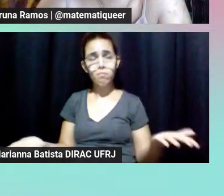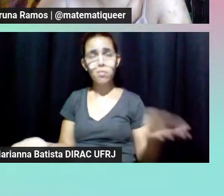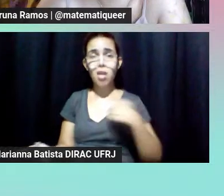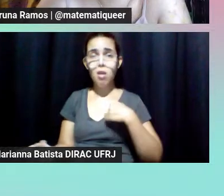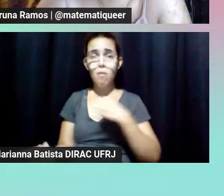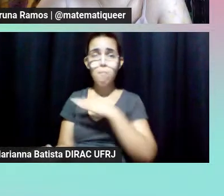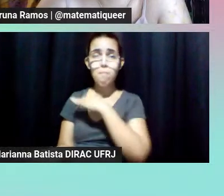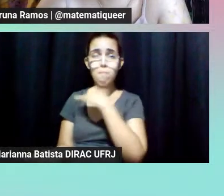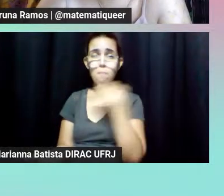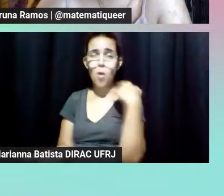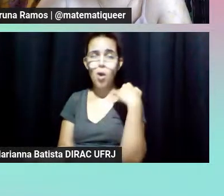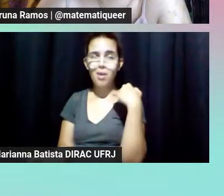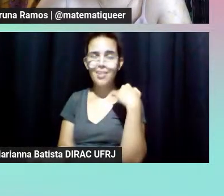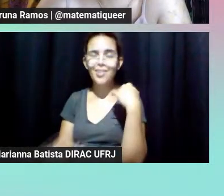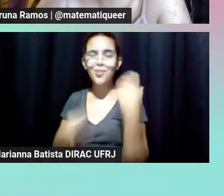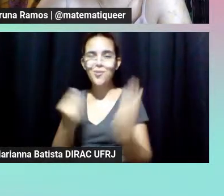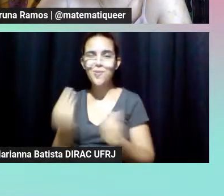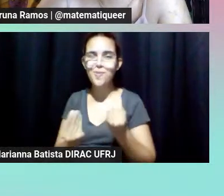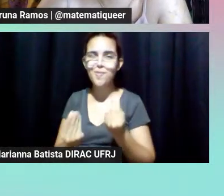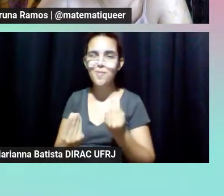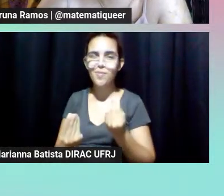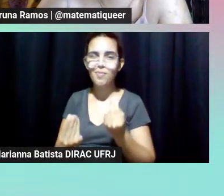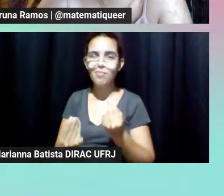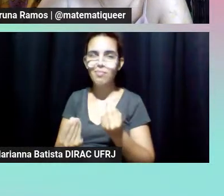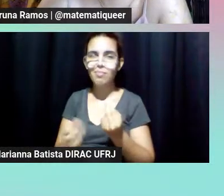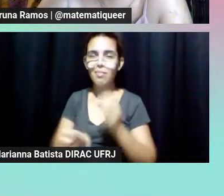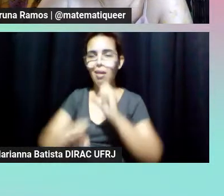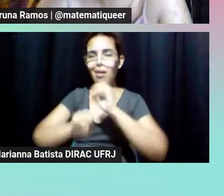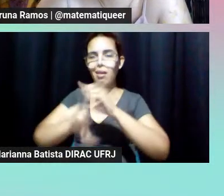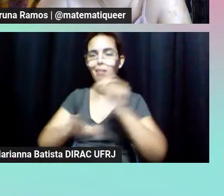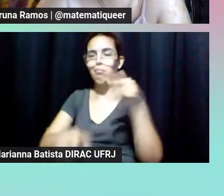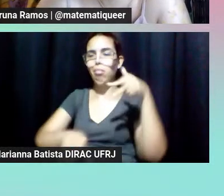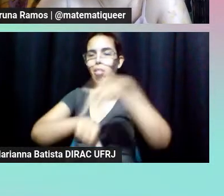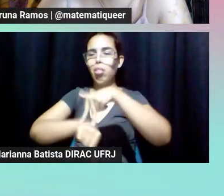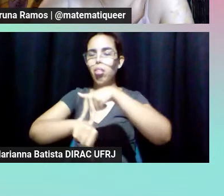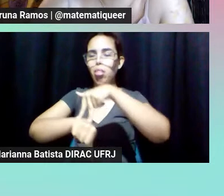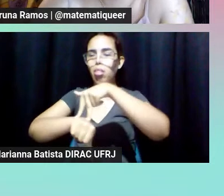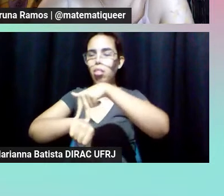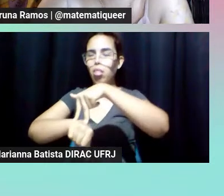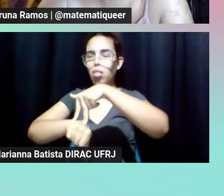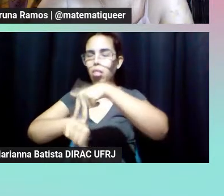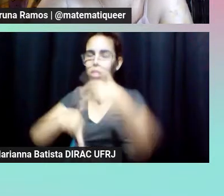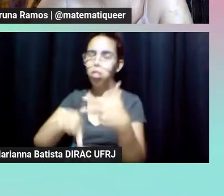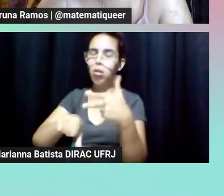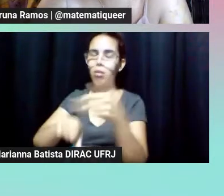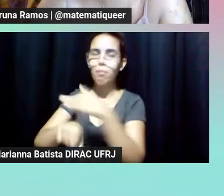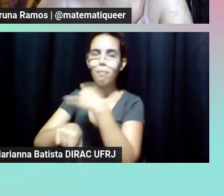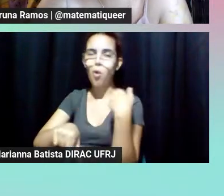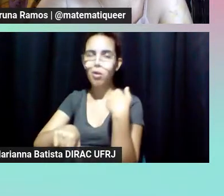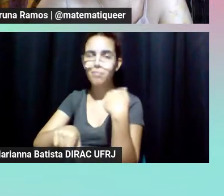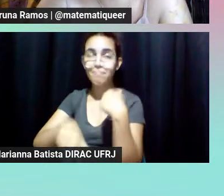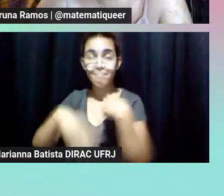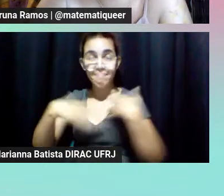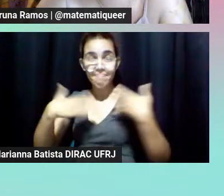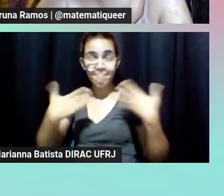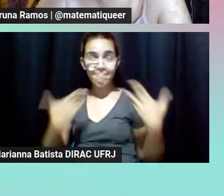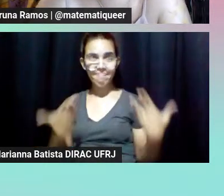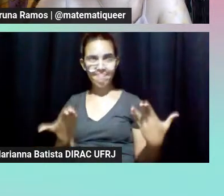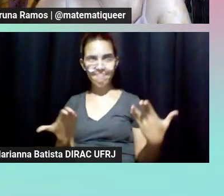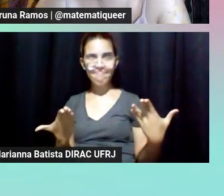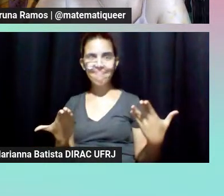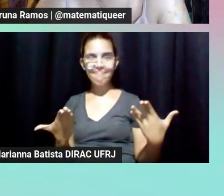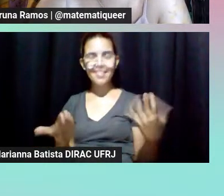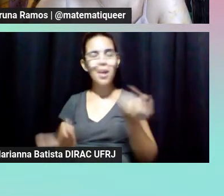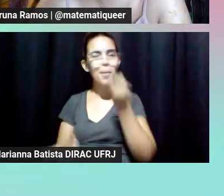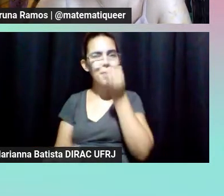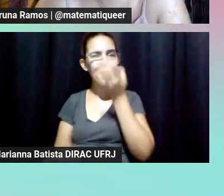acho. Pá, caidura lá na sala de aula. E é tão bom para os nossos filhos, né? Assim, acho